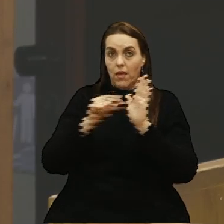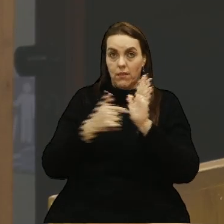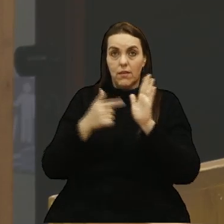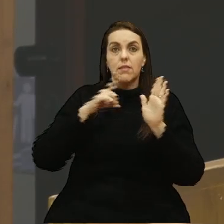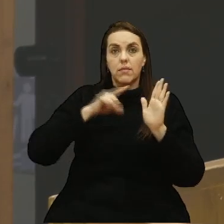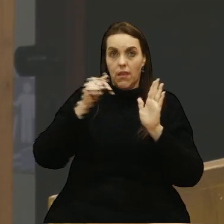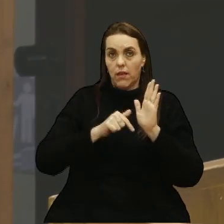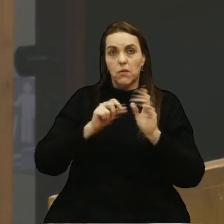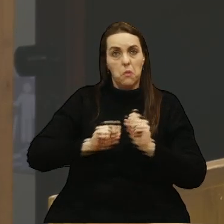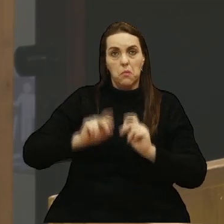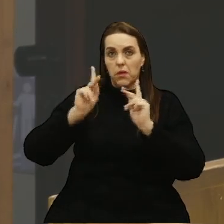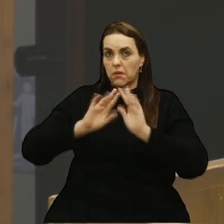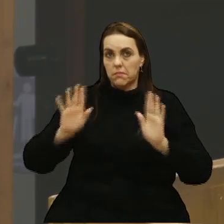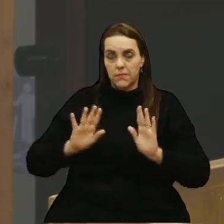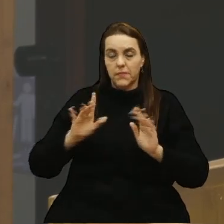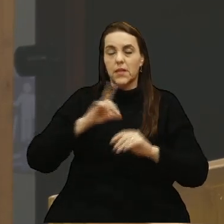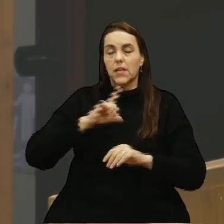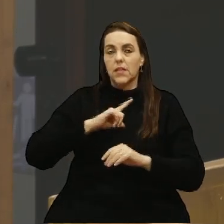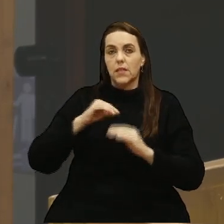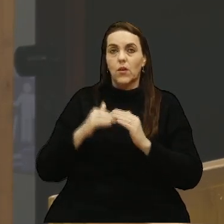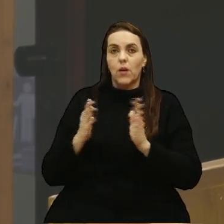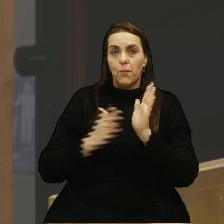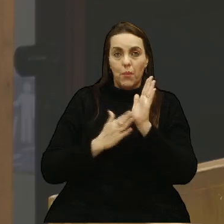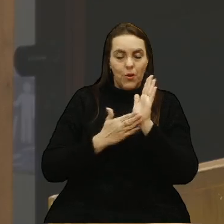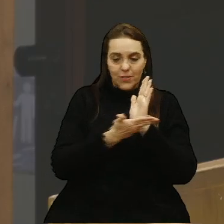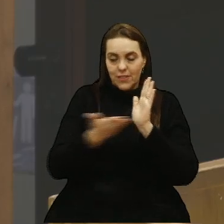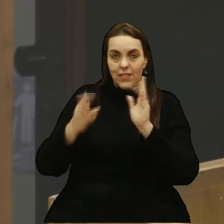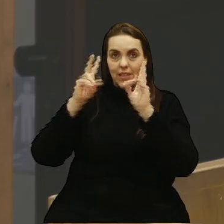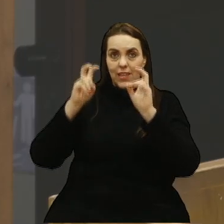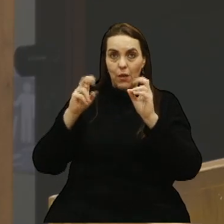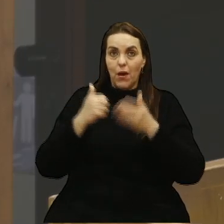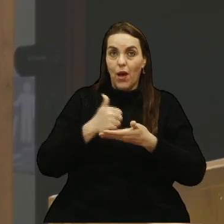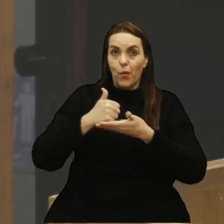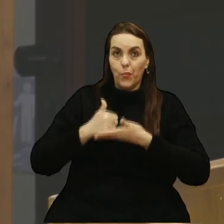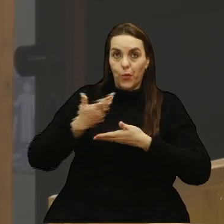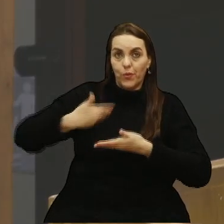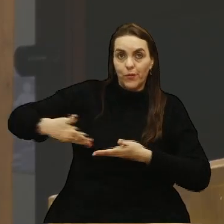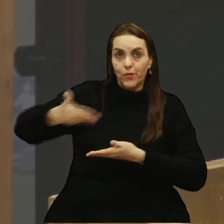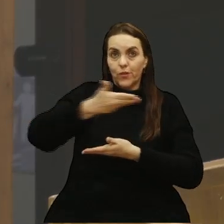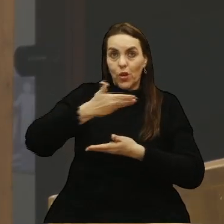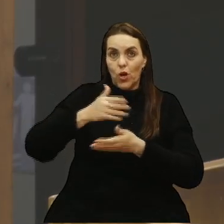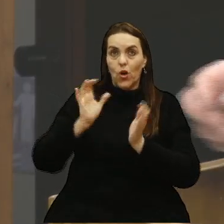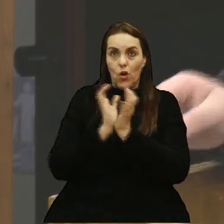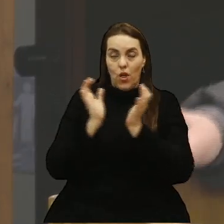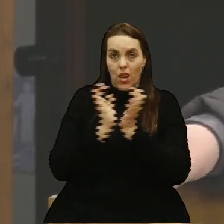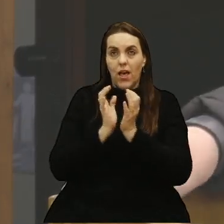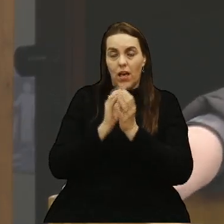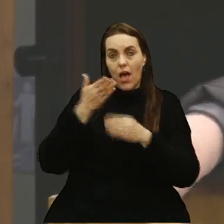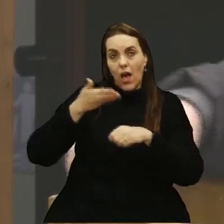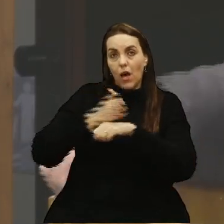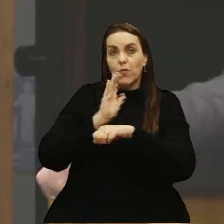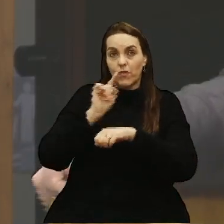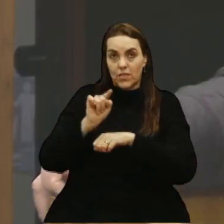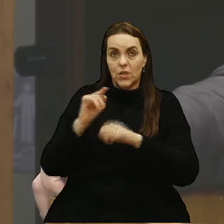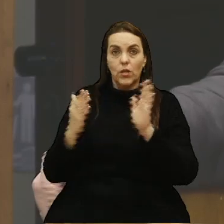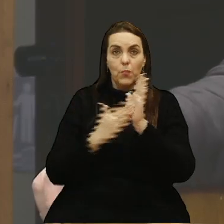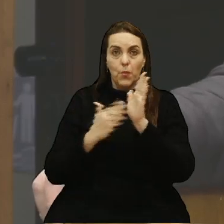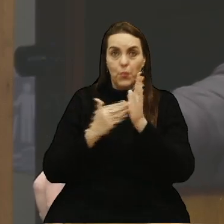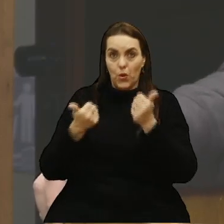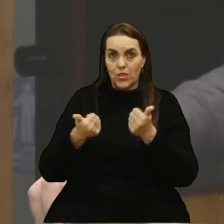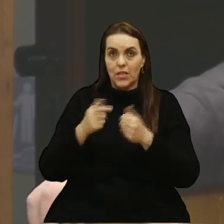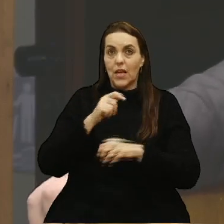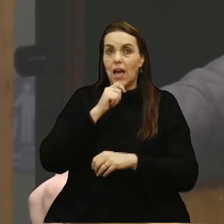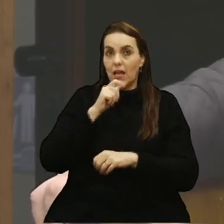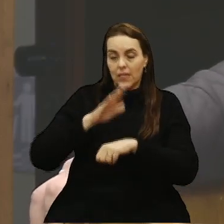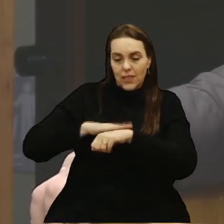considerando a importância do tema, conto com o apoio então dos nobres pares para que nós tenhamos uma aprovação desta proposição. Ainda no tempo que